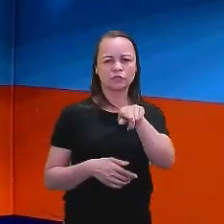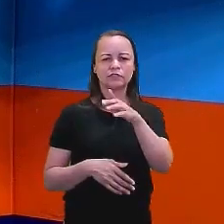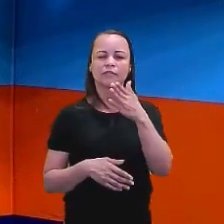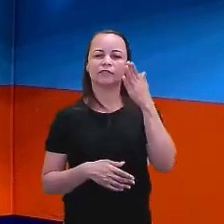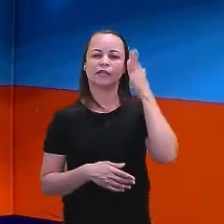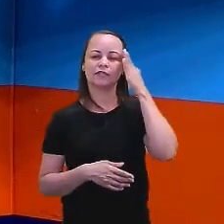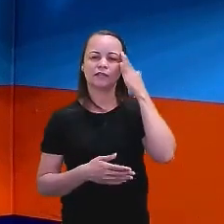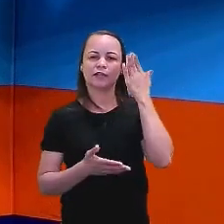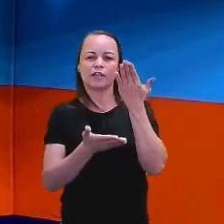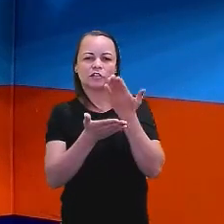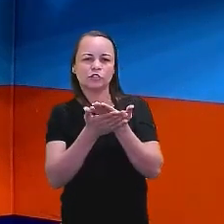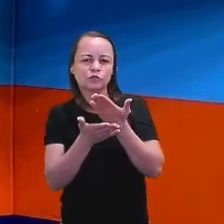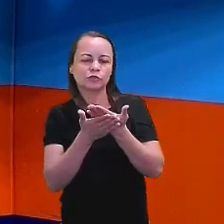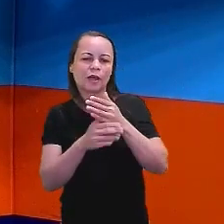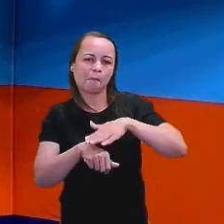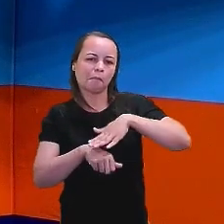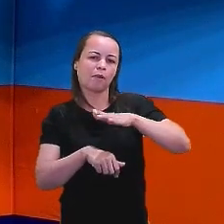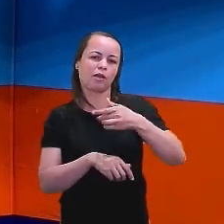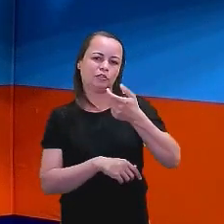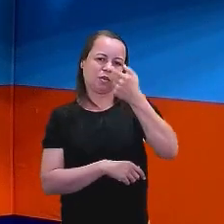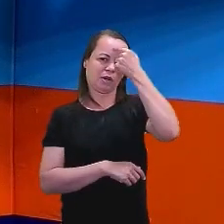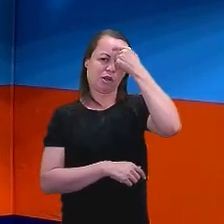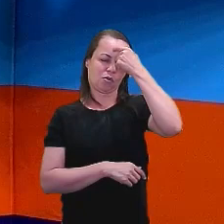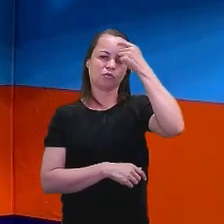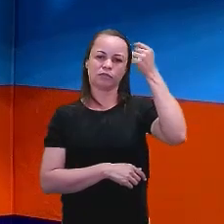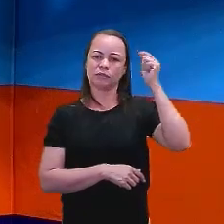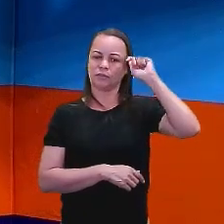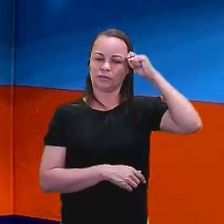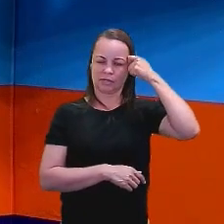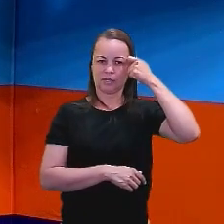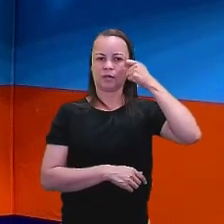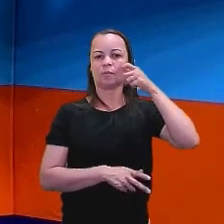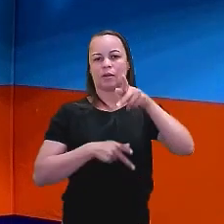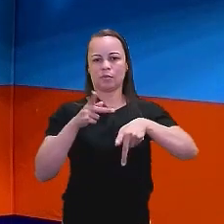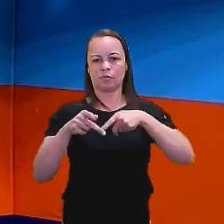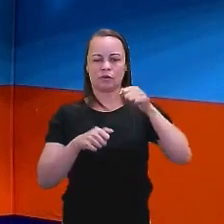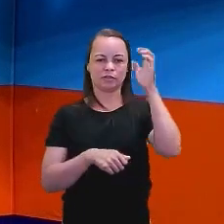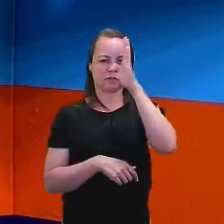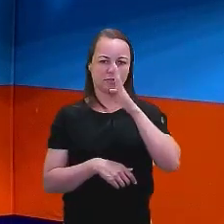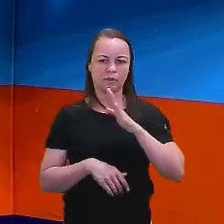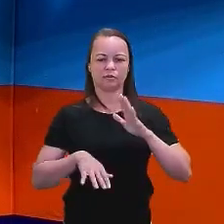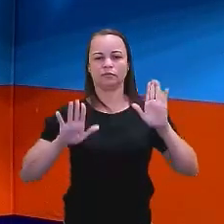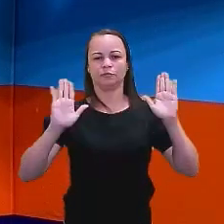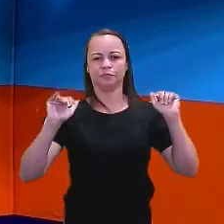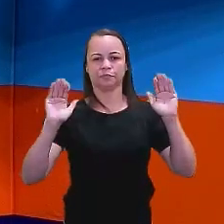a consciência negra e a importância disso para a população brasileira. Tchau, tchau.